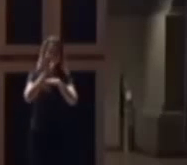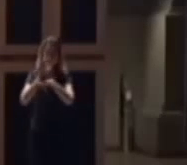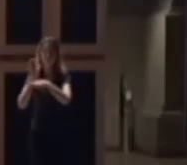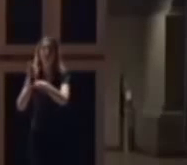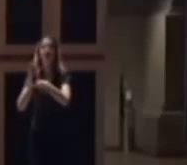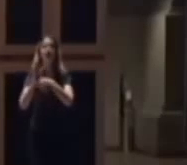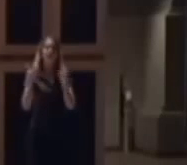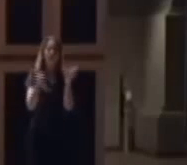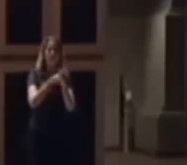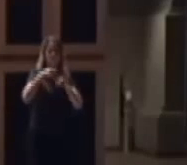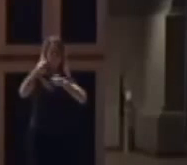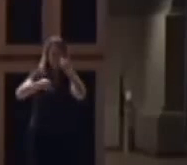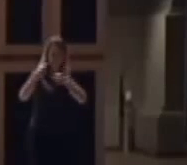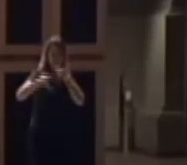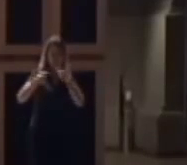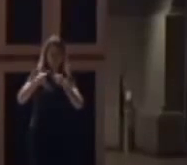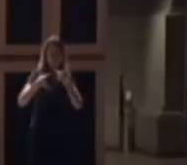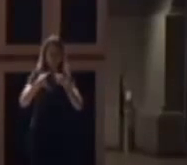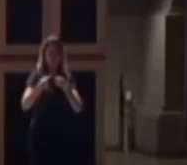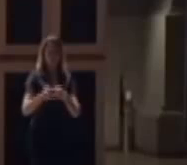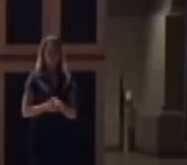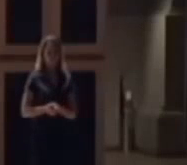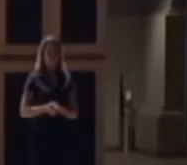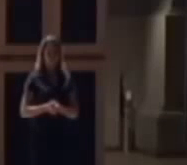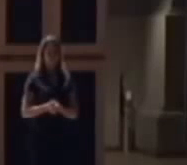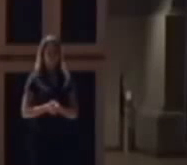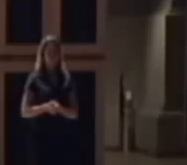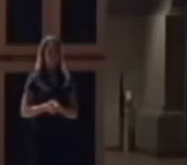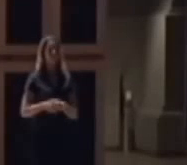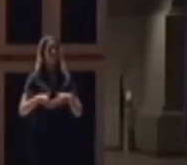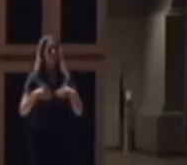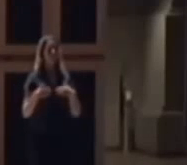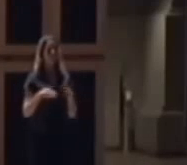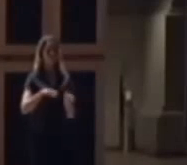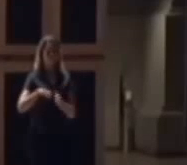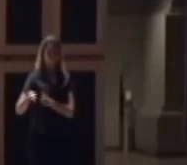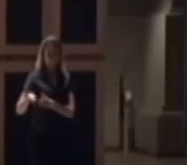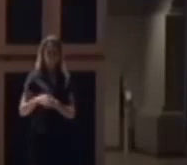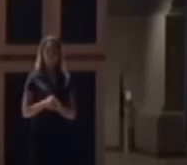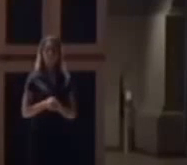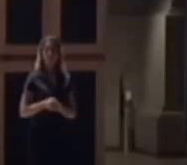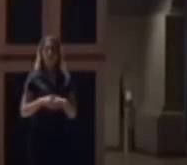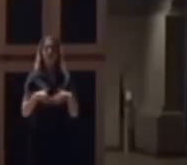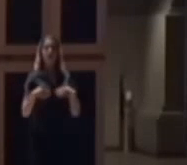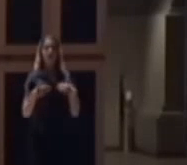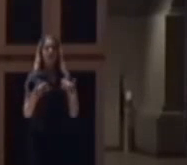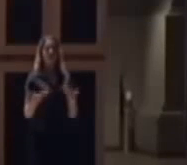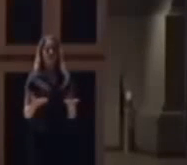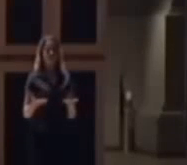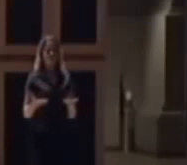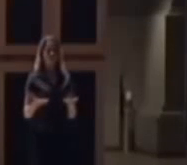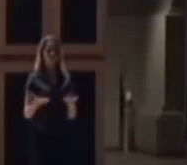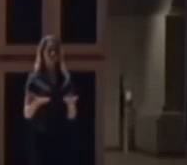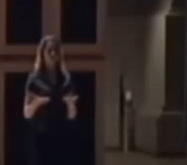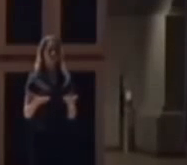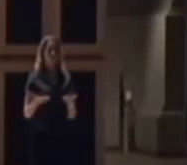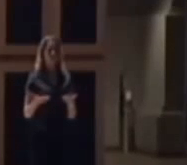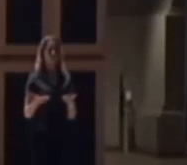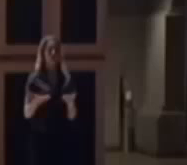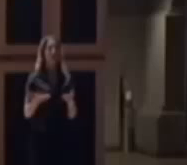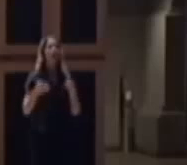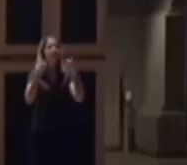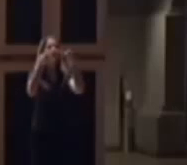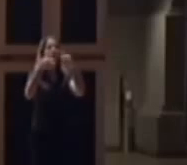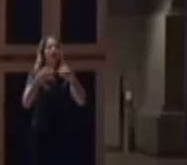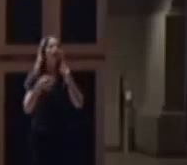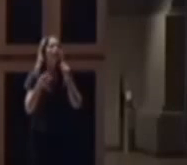das políticas públicas. E aí, então, a gente vai entrar um pouquinho no contexto